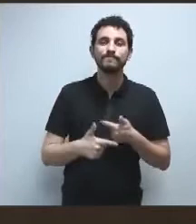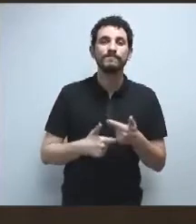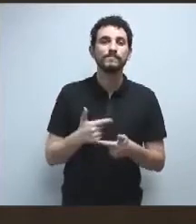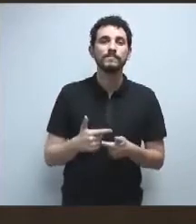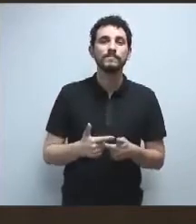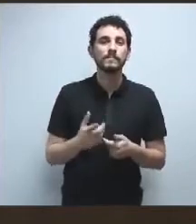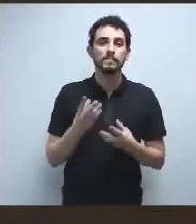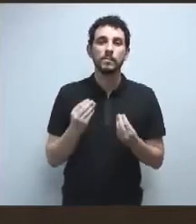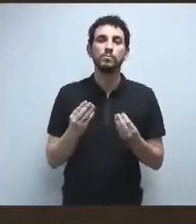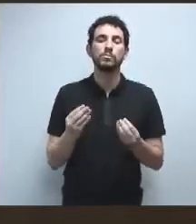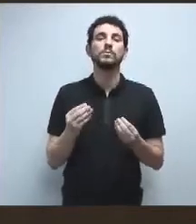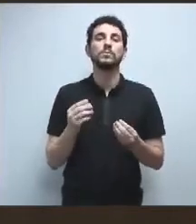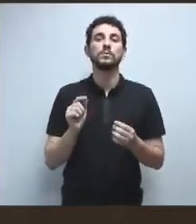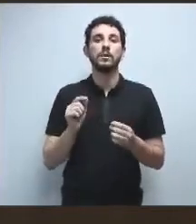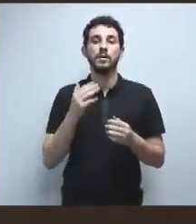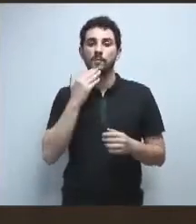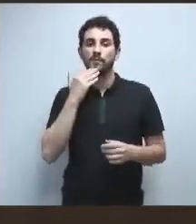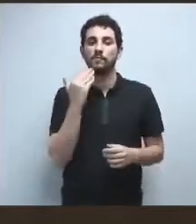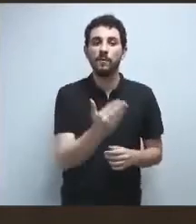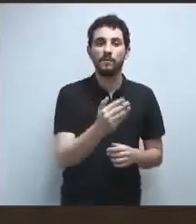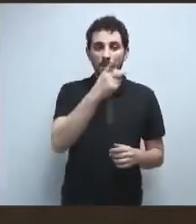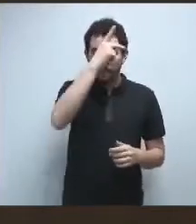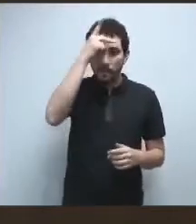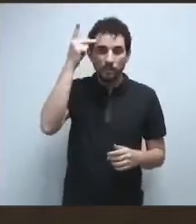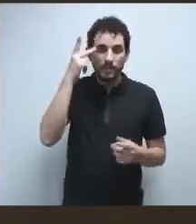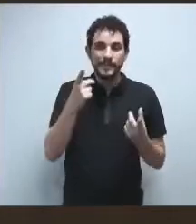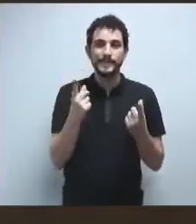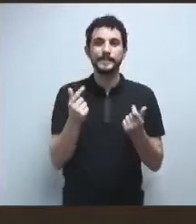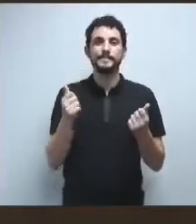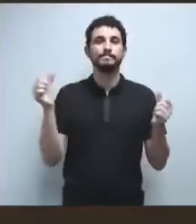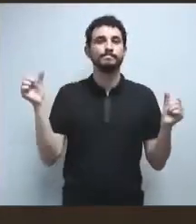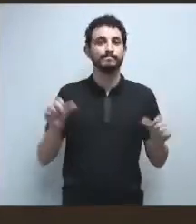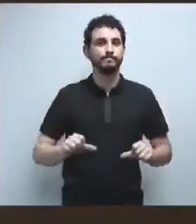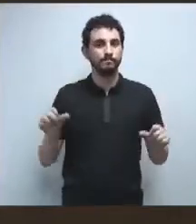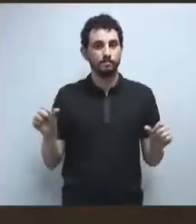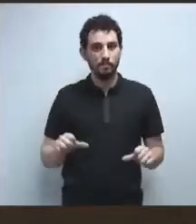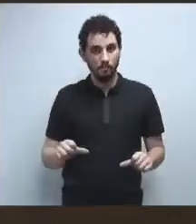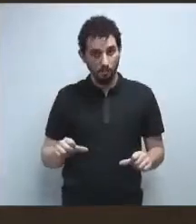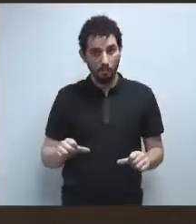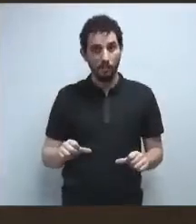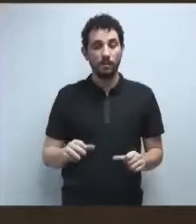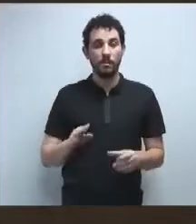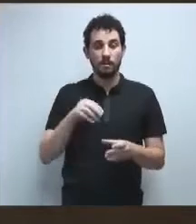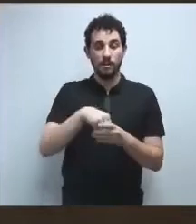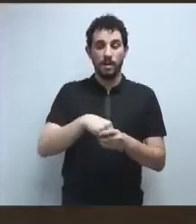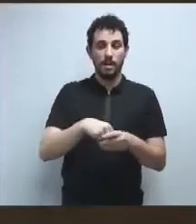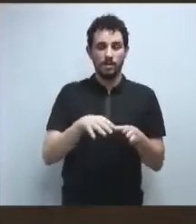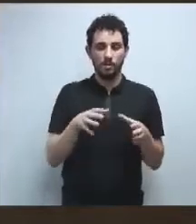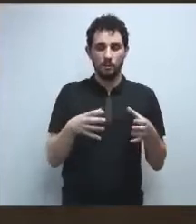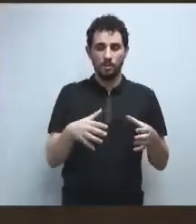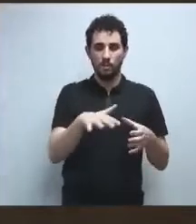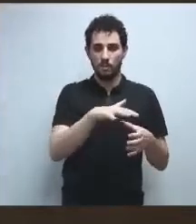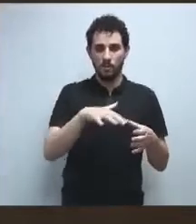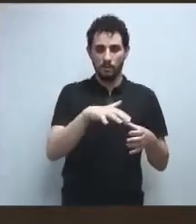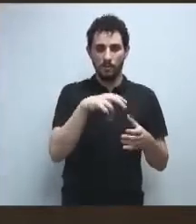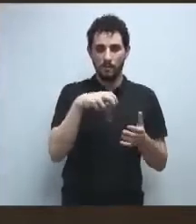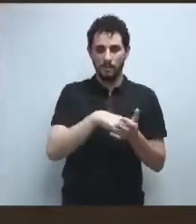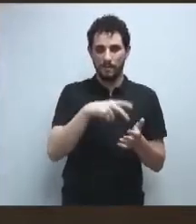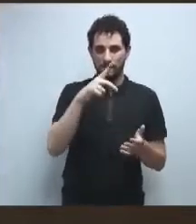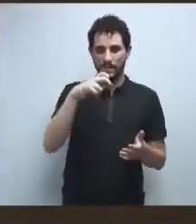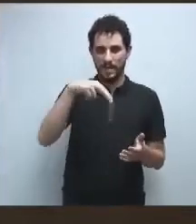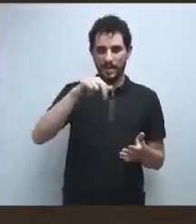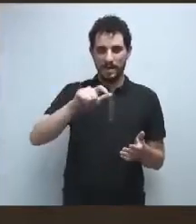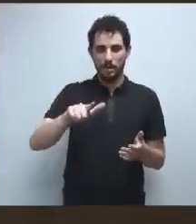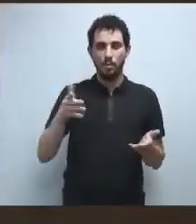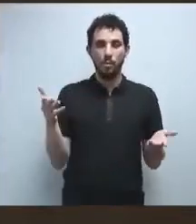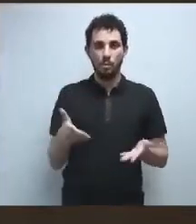a favor dos hipossuficientes e na área penal exercemos as funções que hoje são